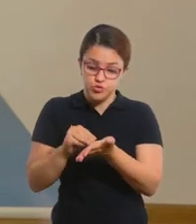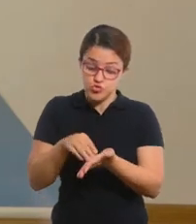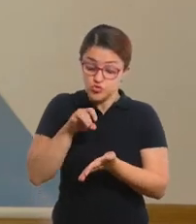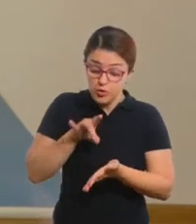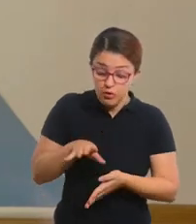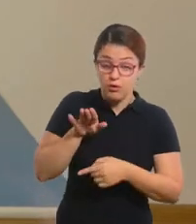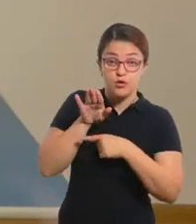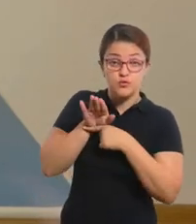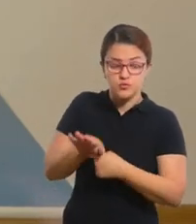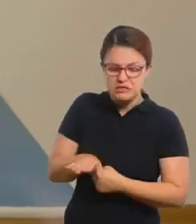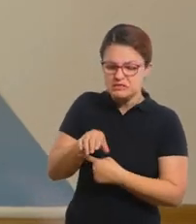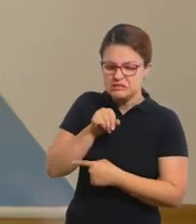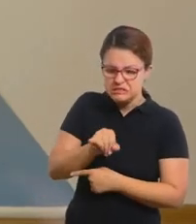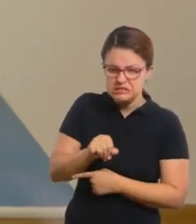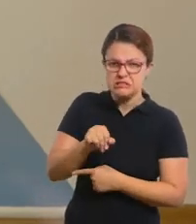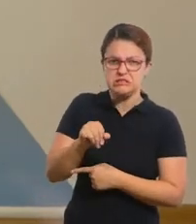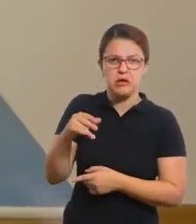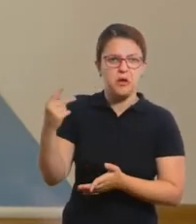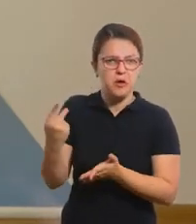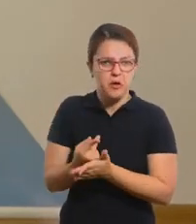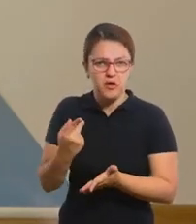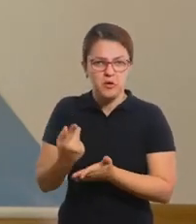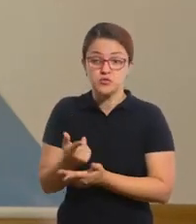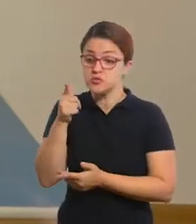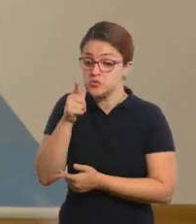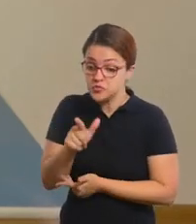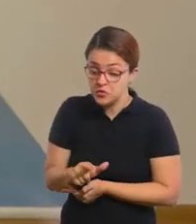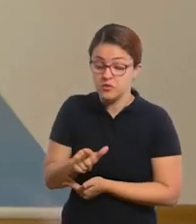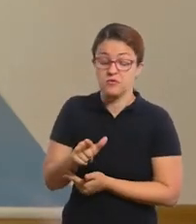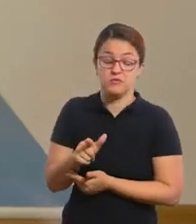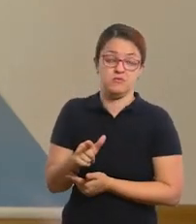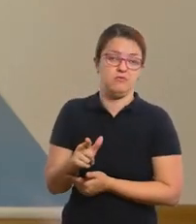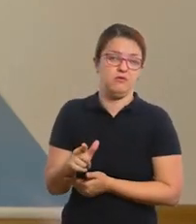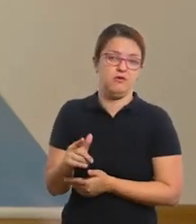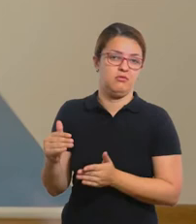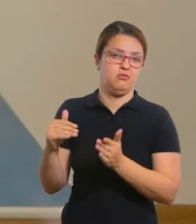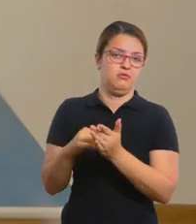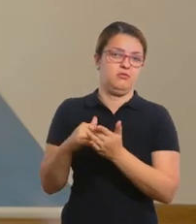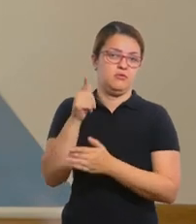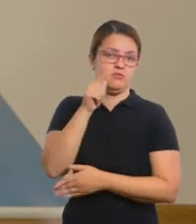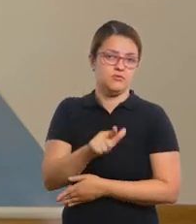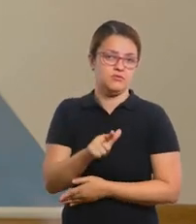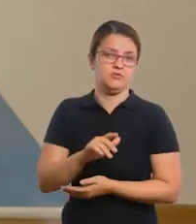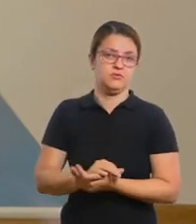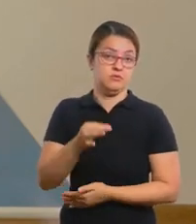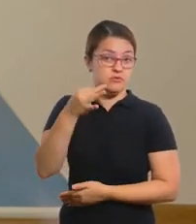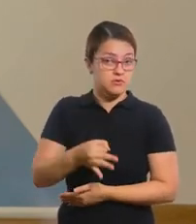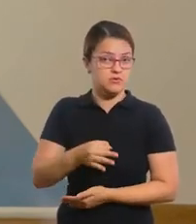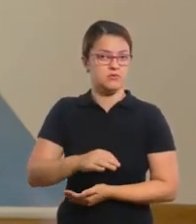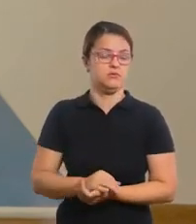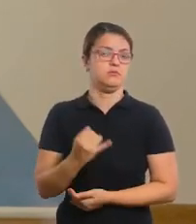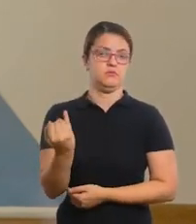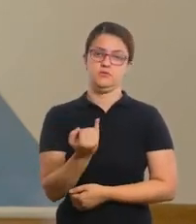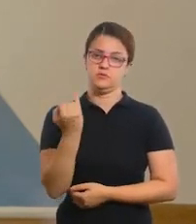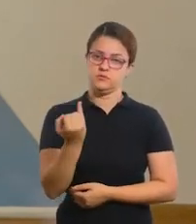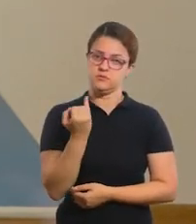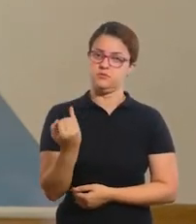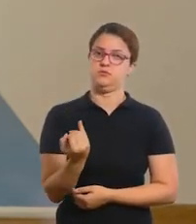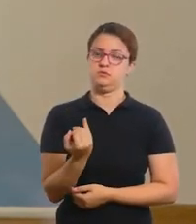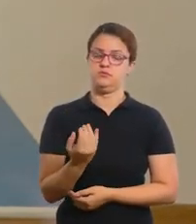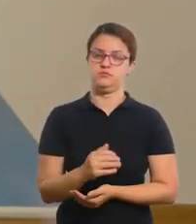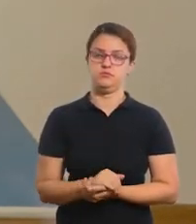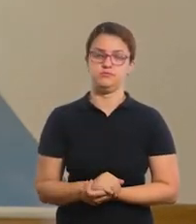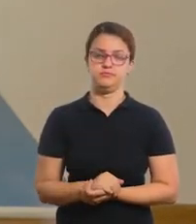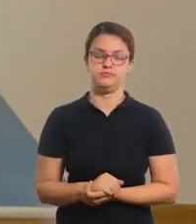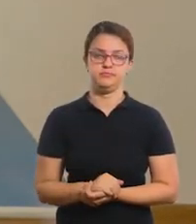só vai ajudar. Se ela errou a conta, conta de novo. Até que ela acerte a quantidade e o número que ela vai colocar. Isso é bem